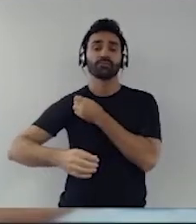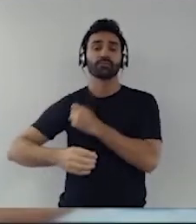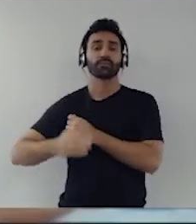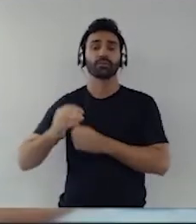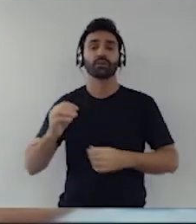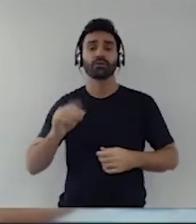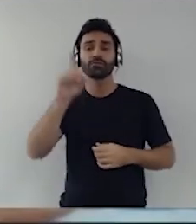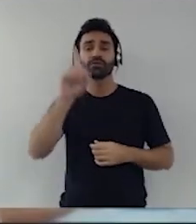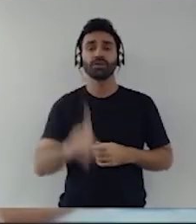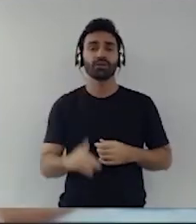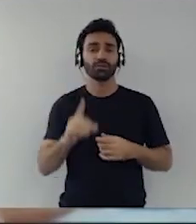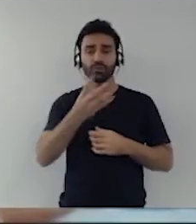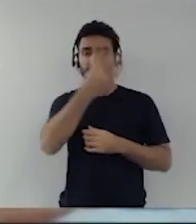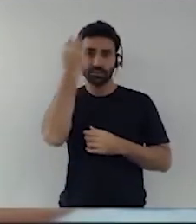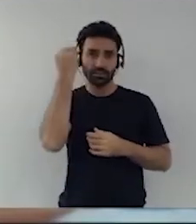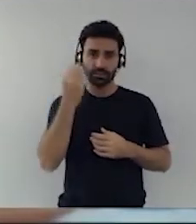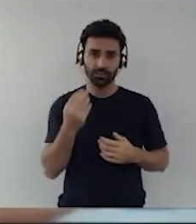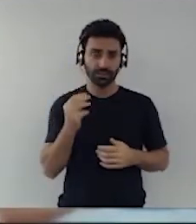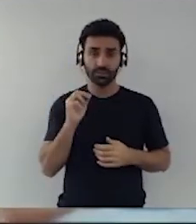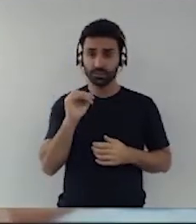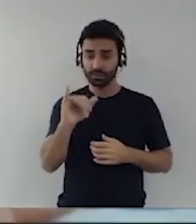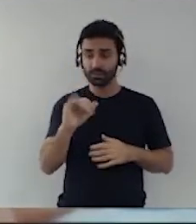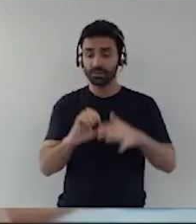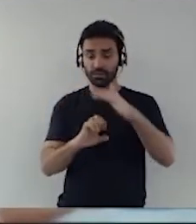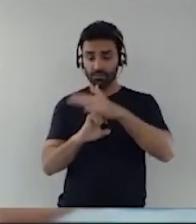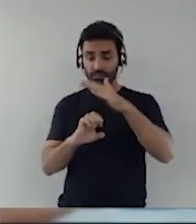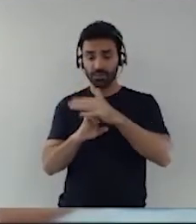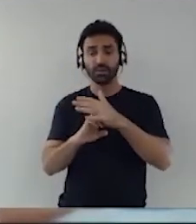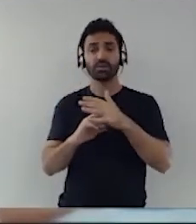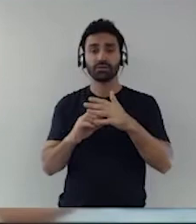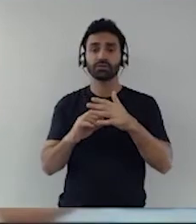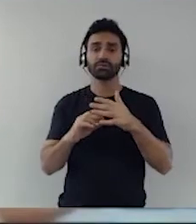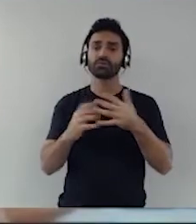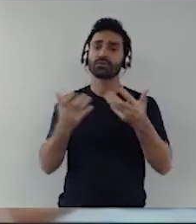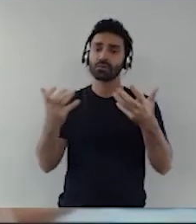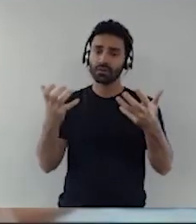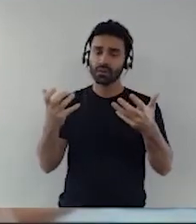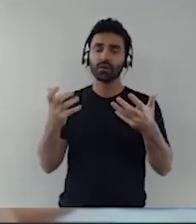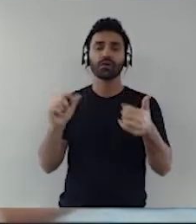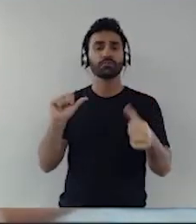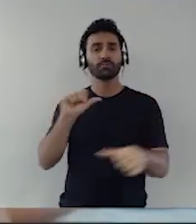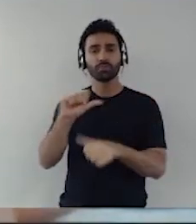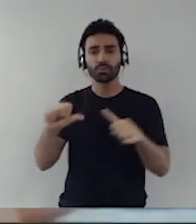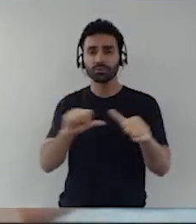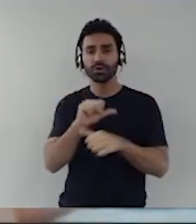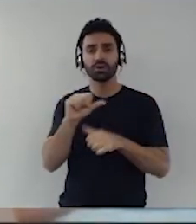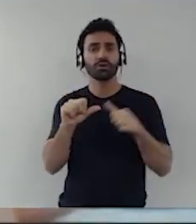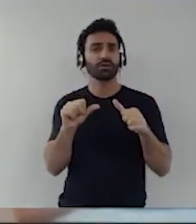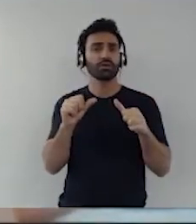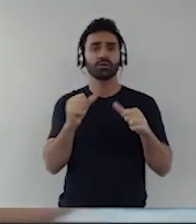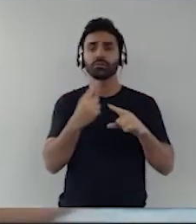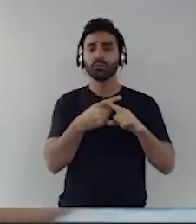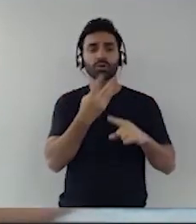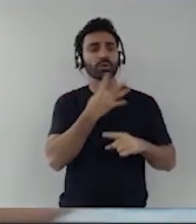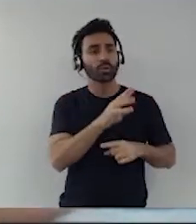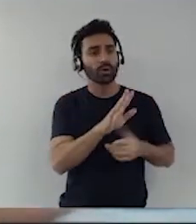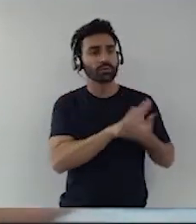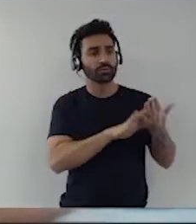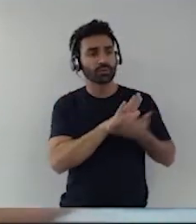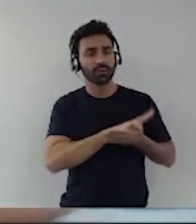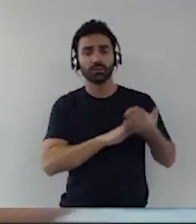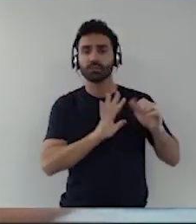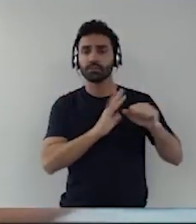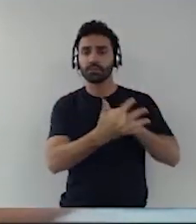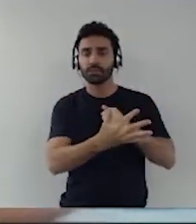ao esquecimento, quando a empresa, no começo, adota uma postura dizendo que quer que abra, que não tem muito conhecimento da pandemia,